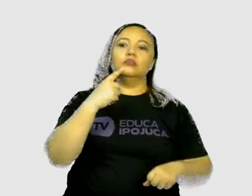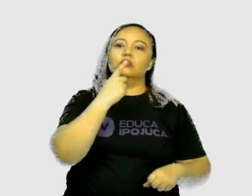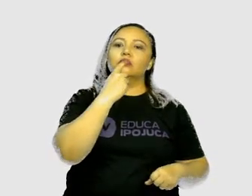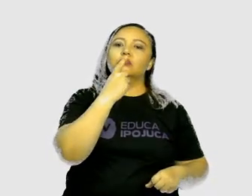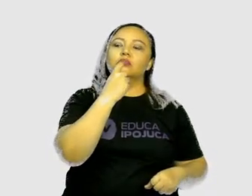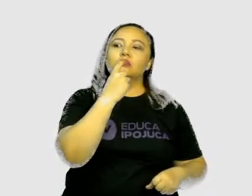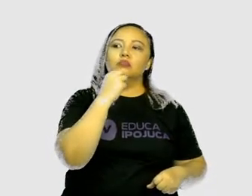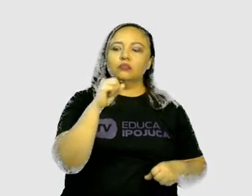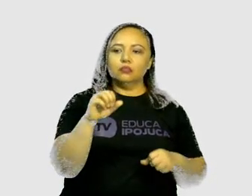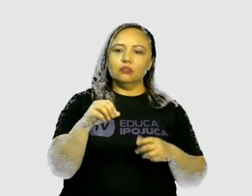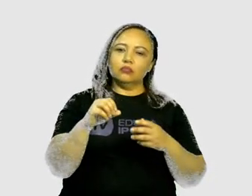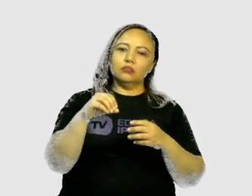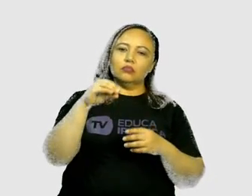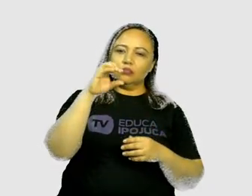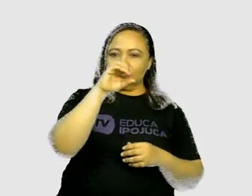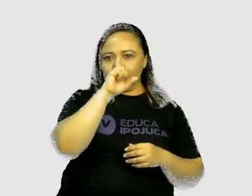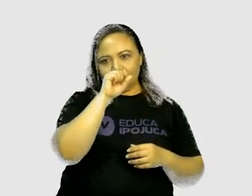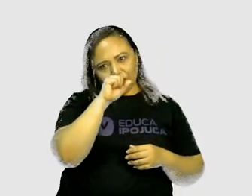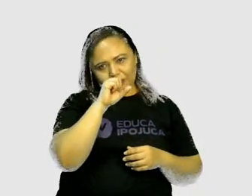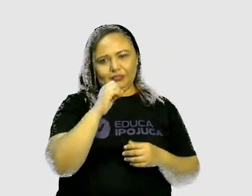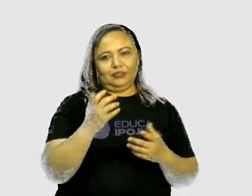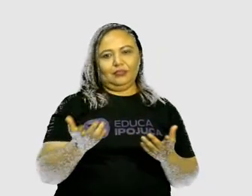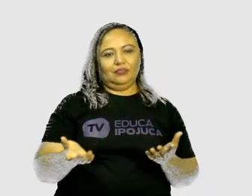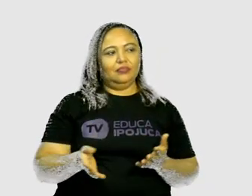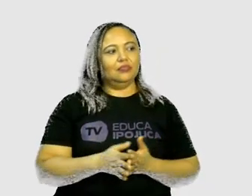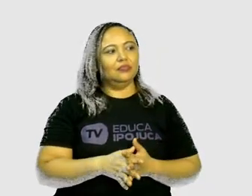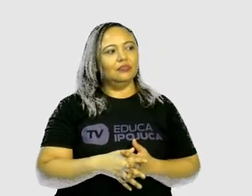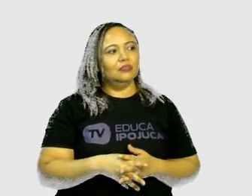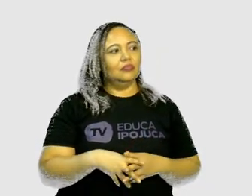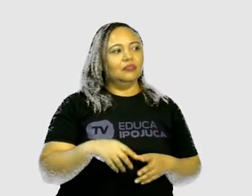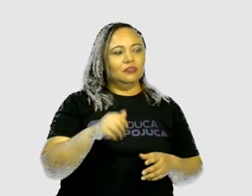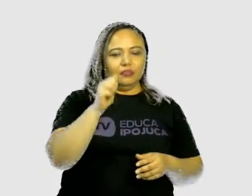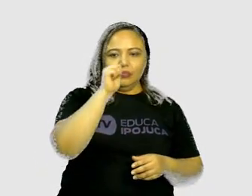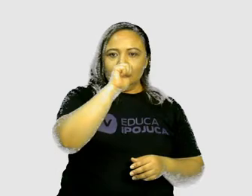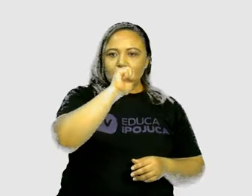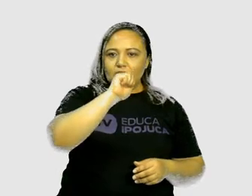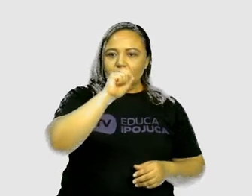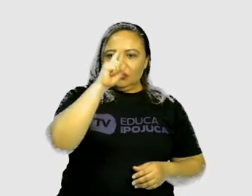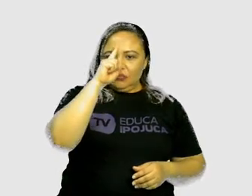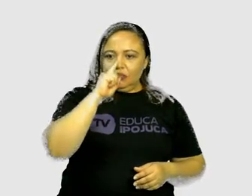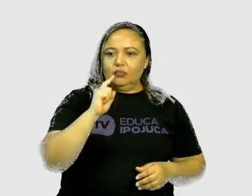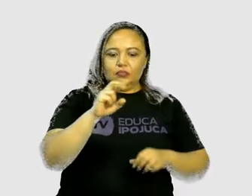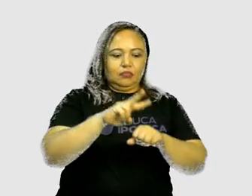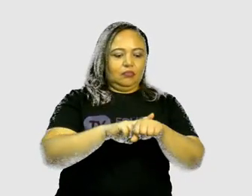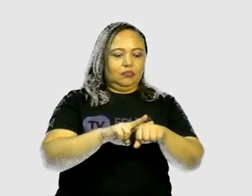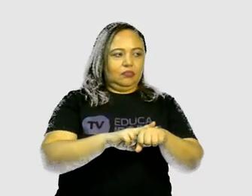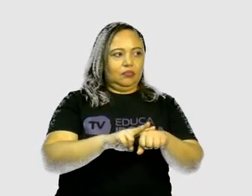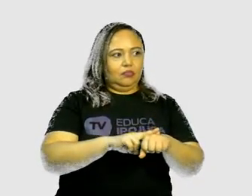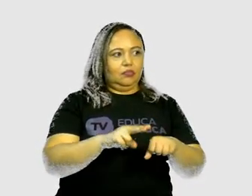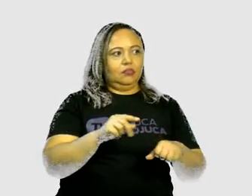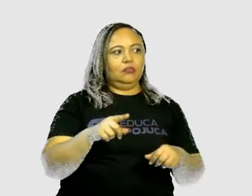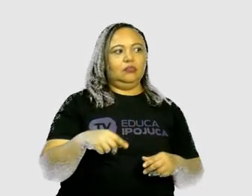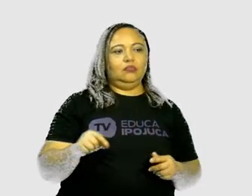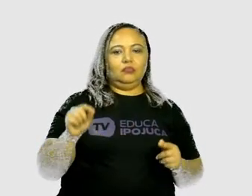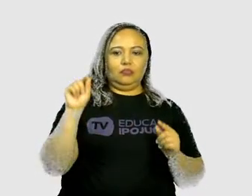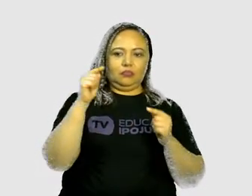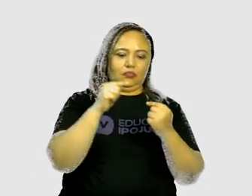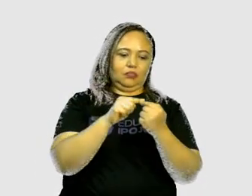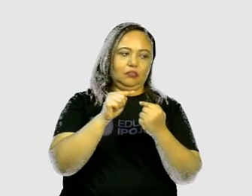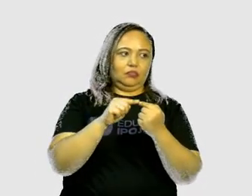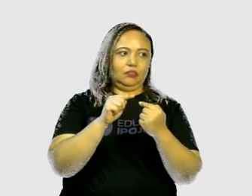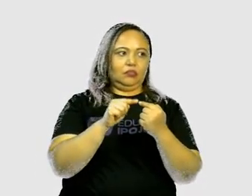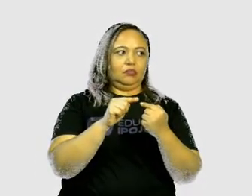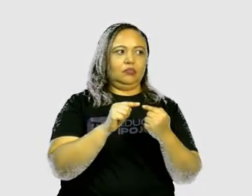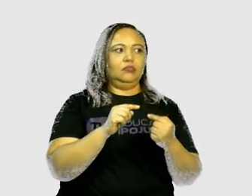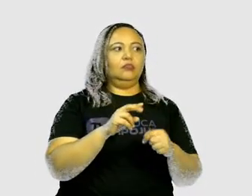vermelho alaranjado. Aí aqui, amarelo mais verde. Vai ser o quê?